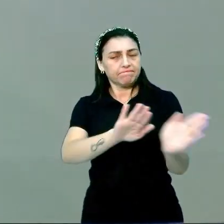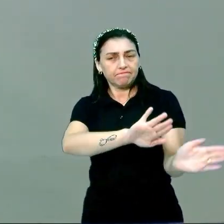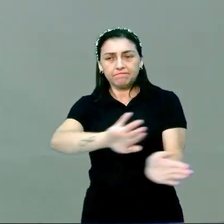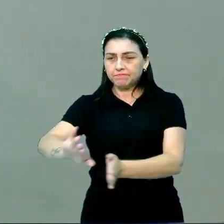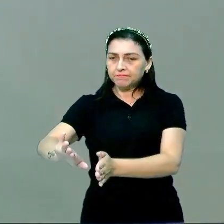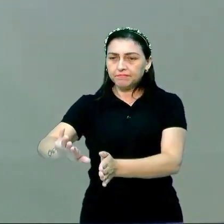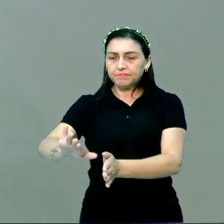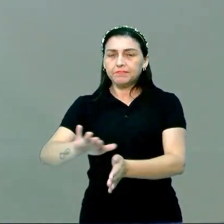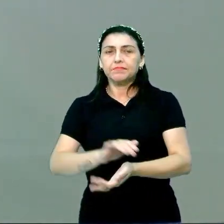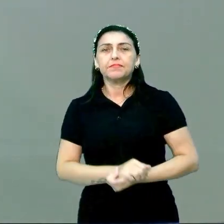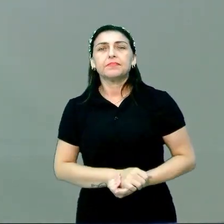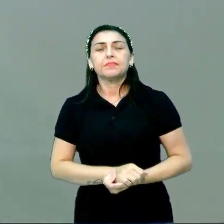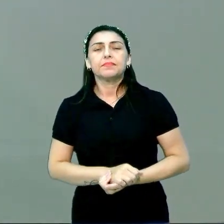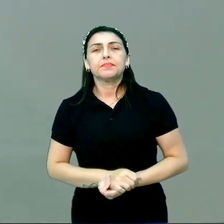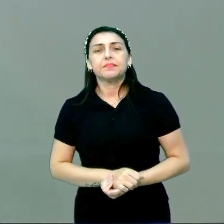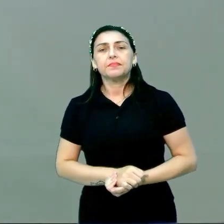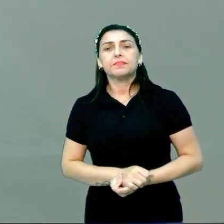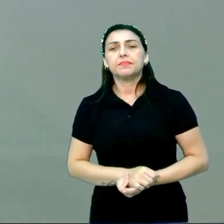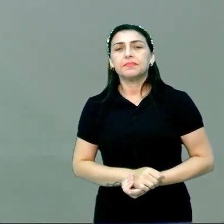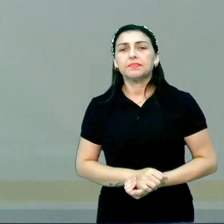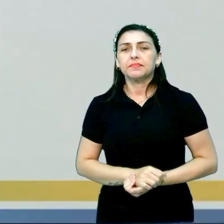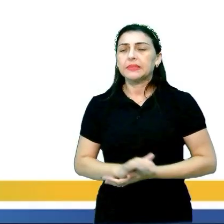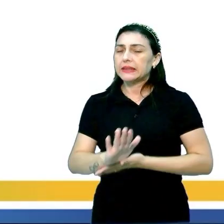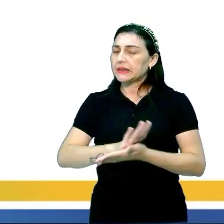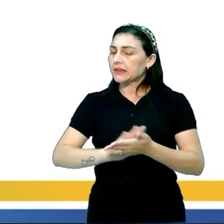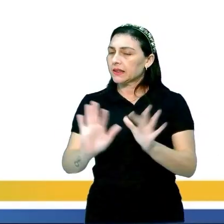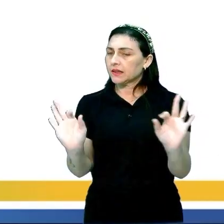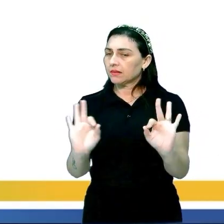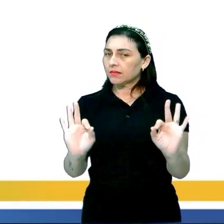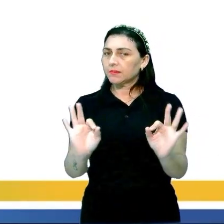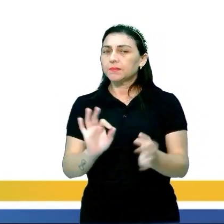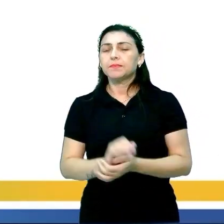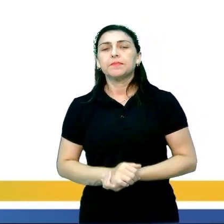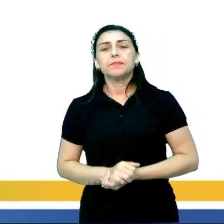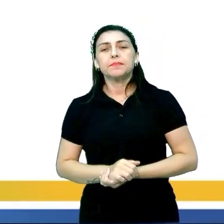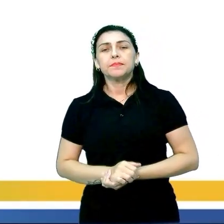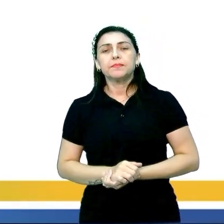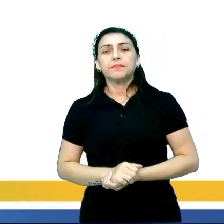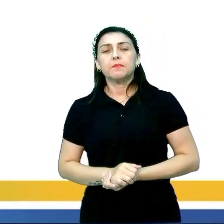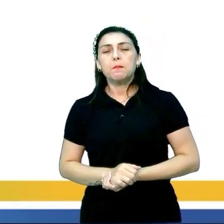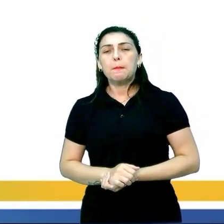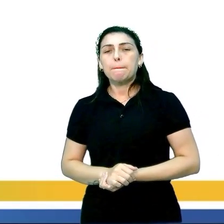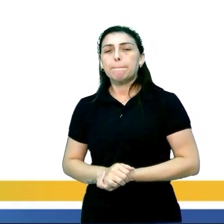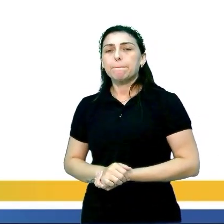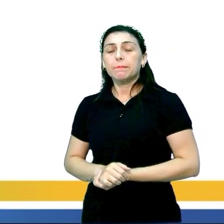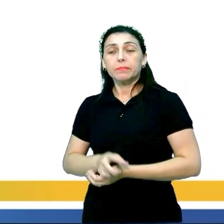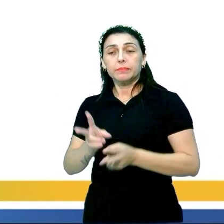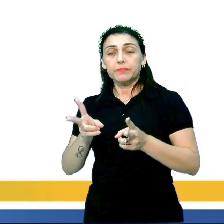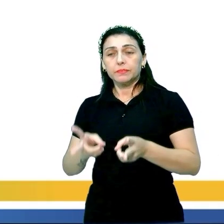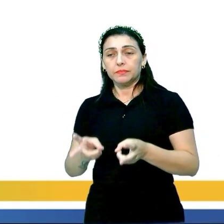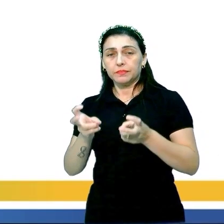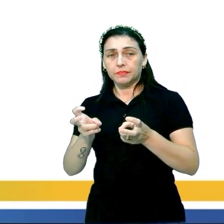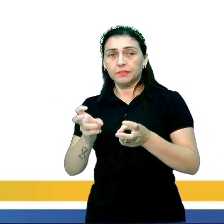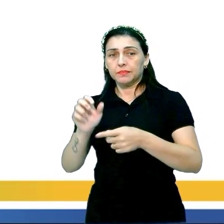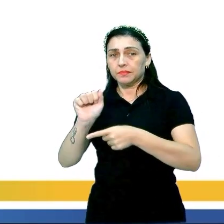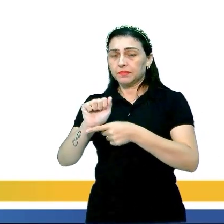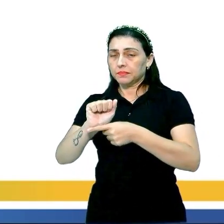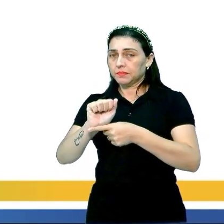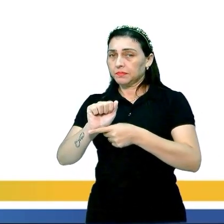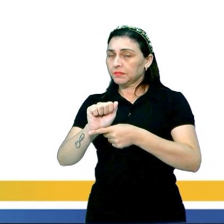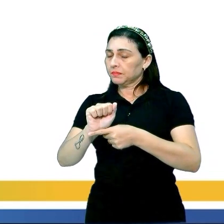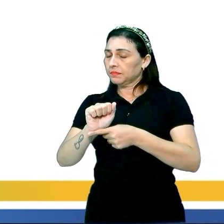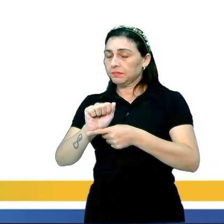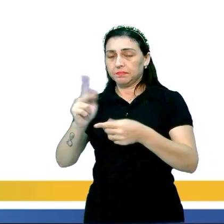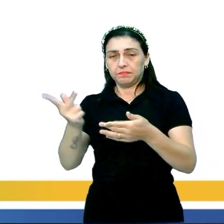né? Então, mas não vemos nada nesse sentido aqui, tá? Então, observe que essa letra A, né,